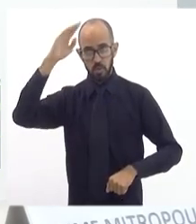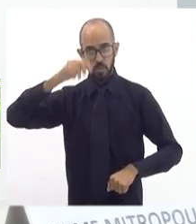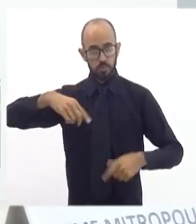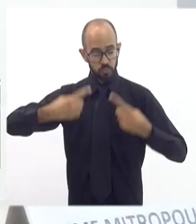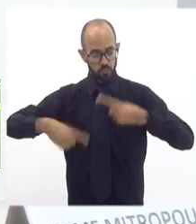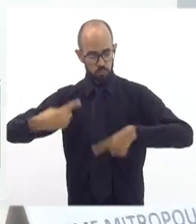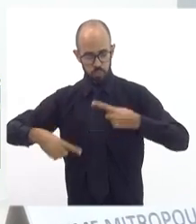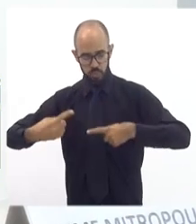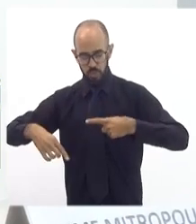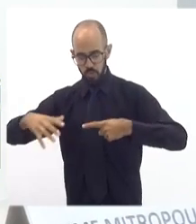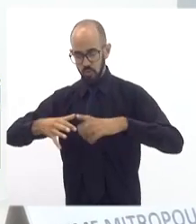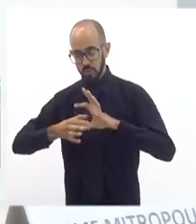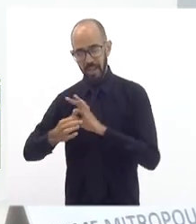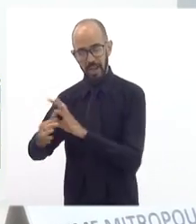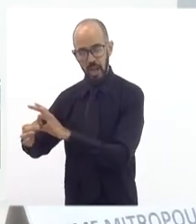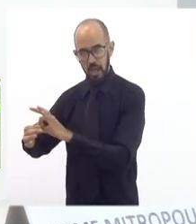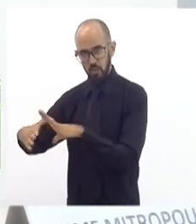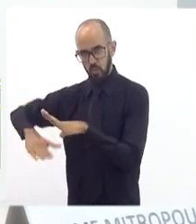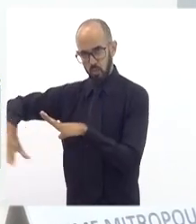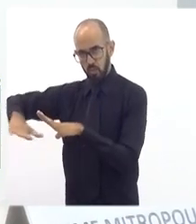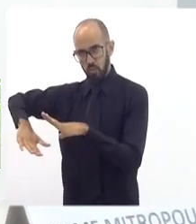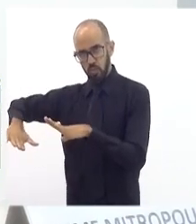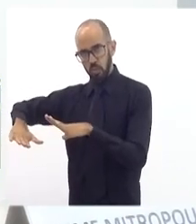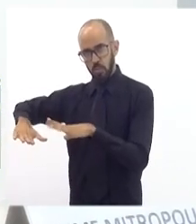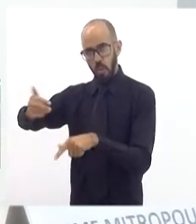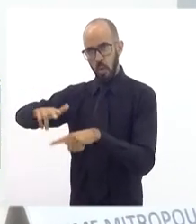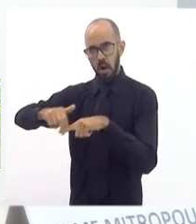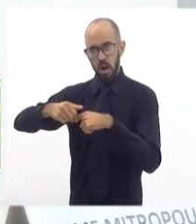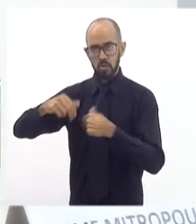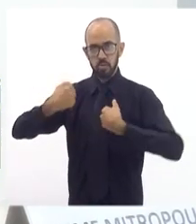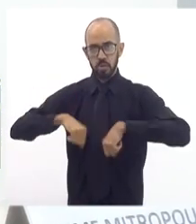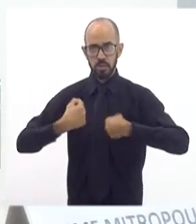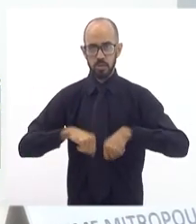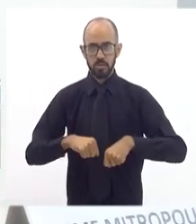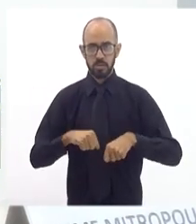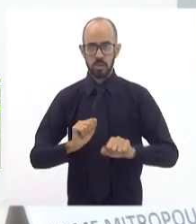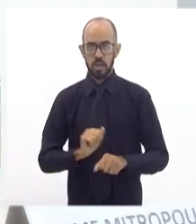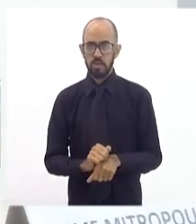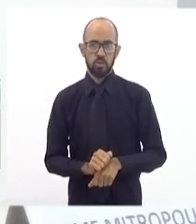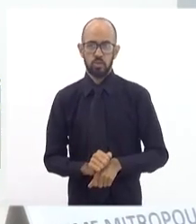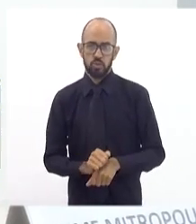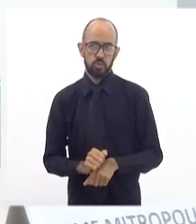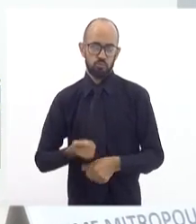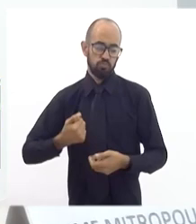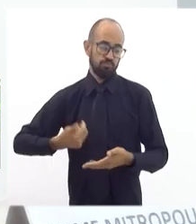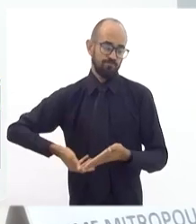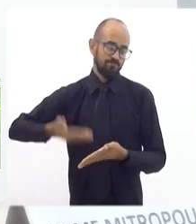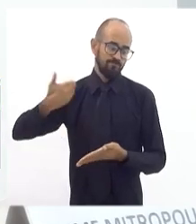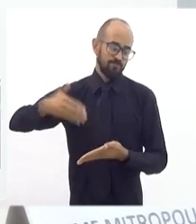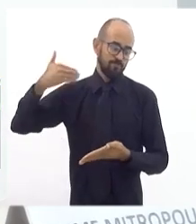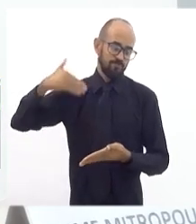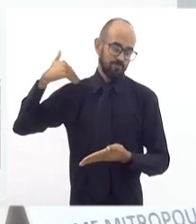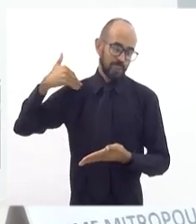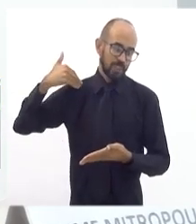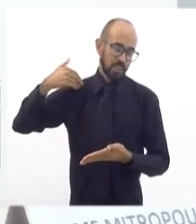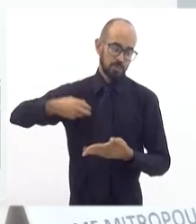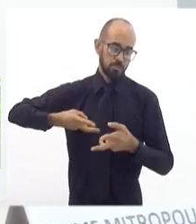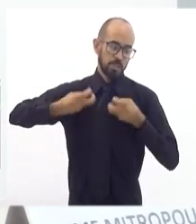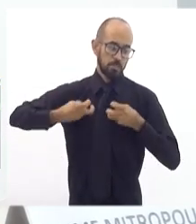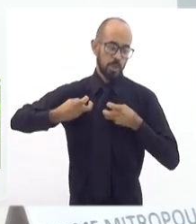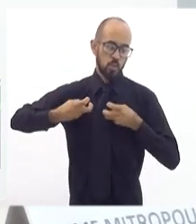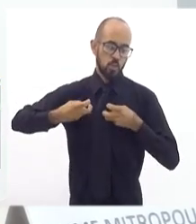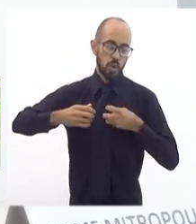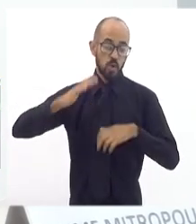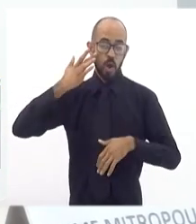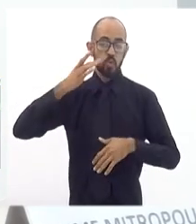político antes ante uma necessidade O que foi verificada lá atrás não sei